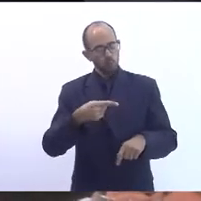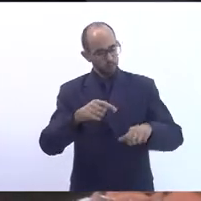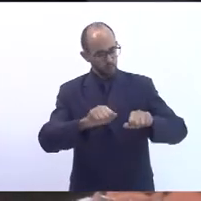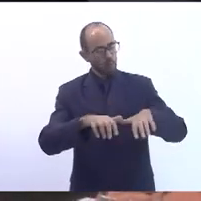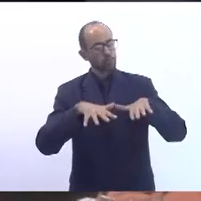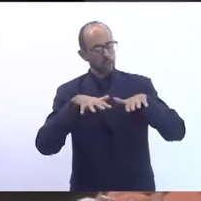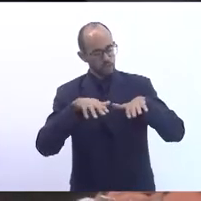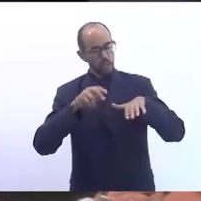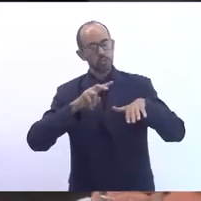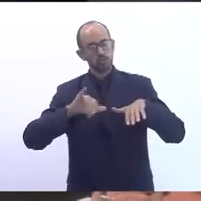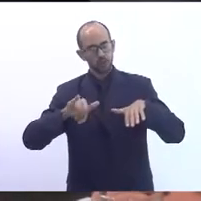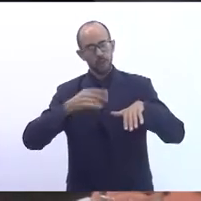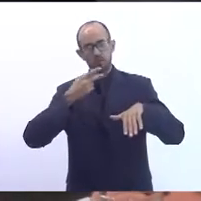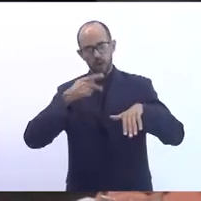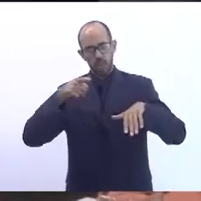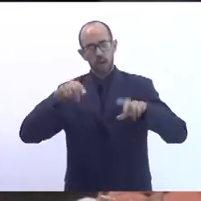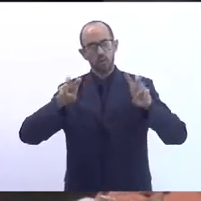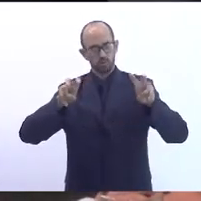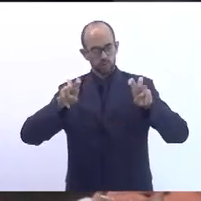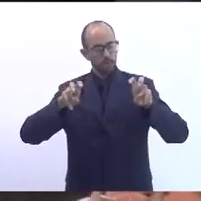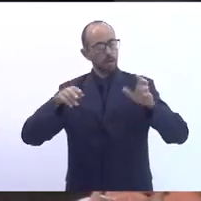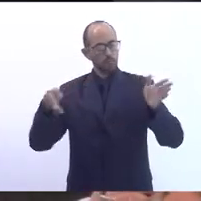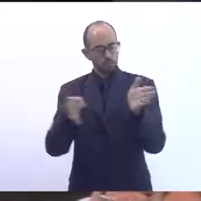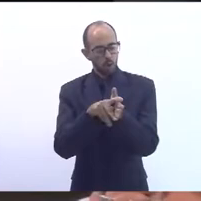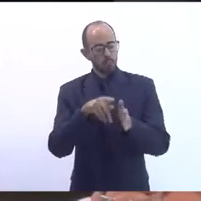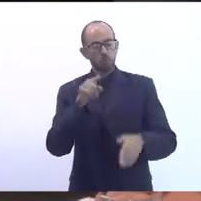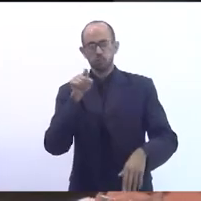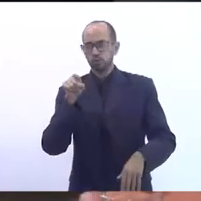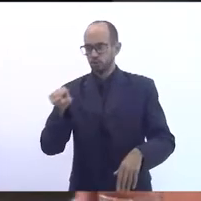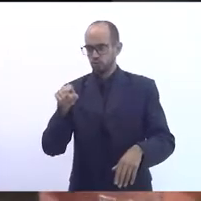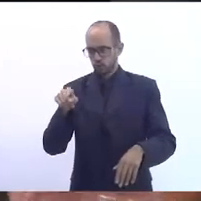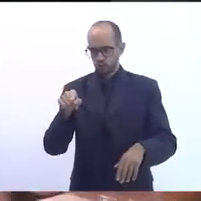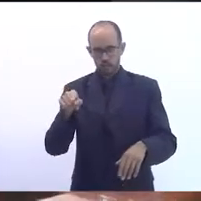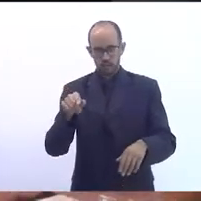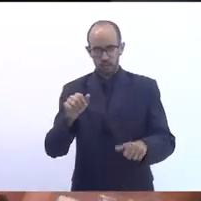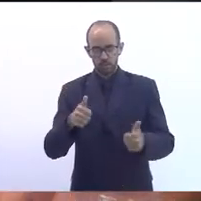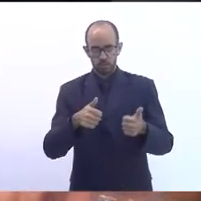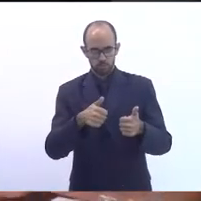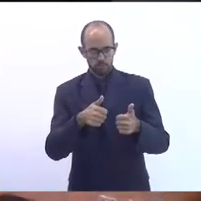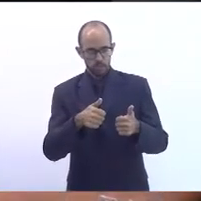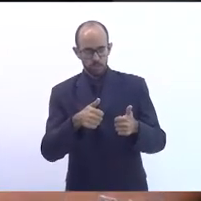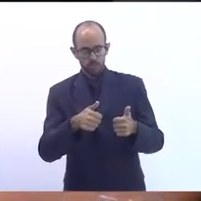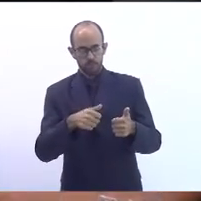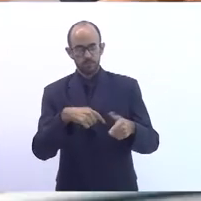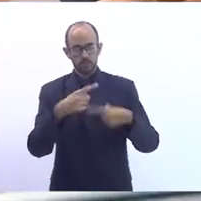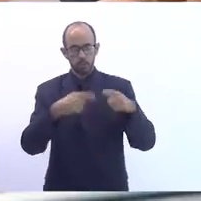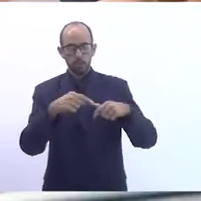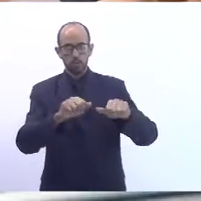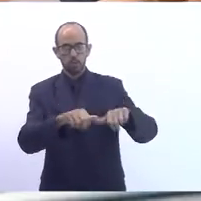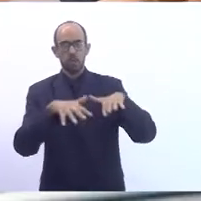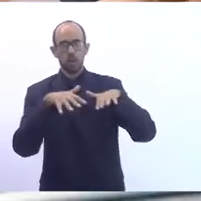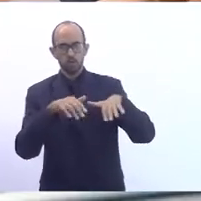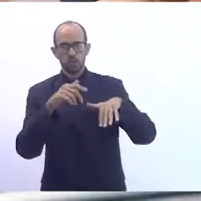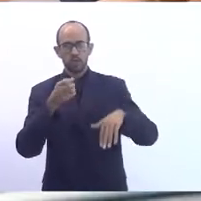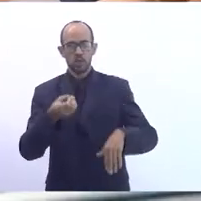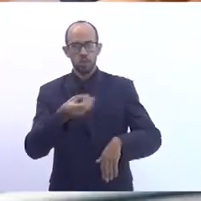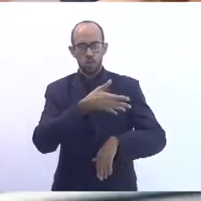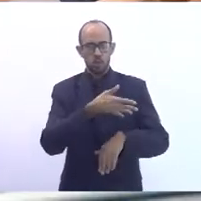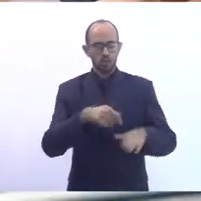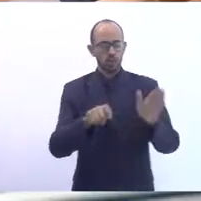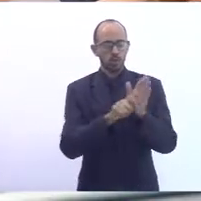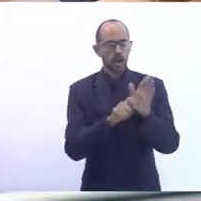vai ser só por esse tema a outra audiência que a gente vai fazer como expliquei no início vai ser sócio do tema